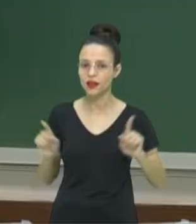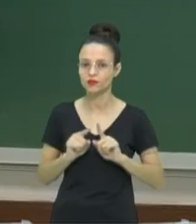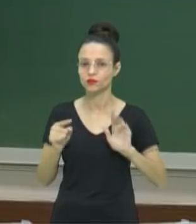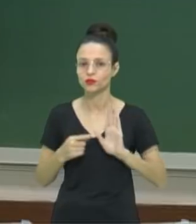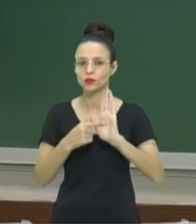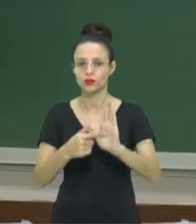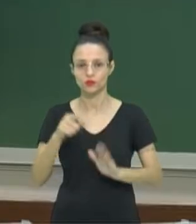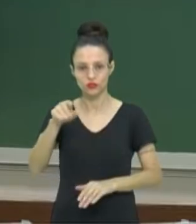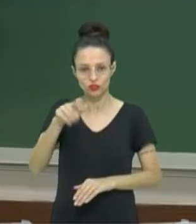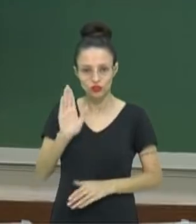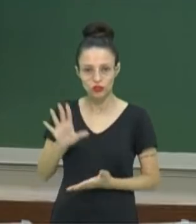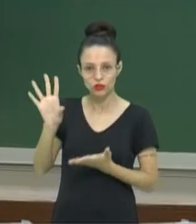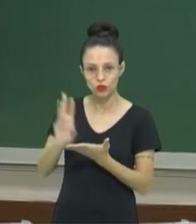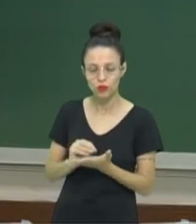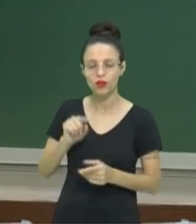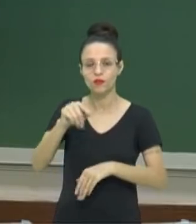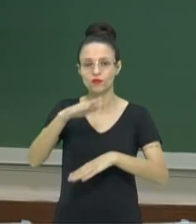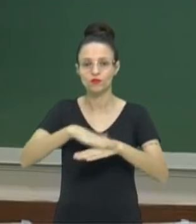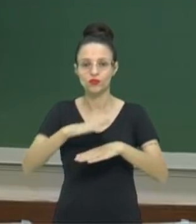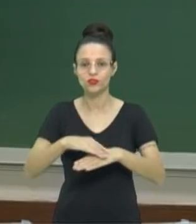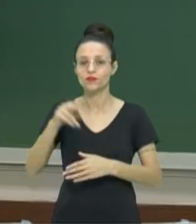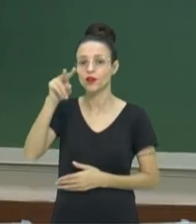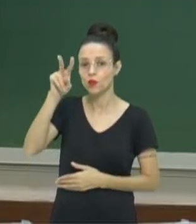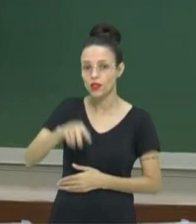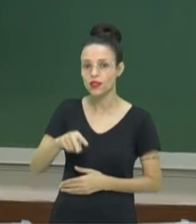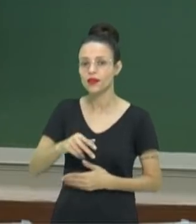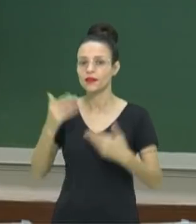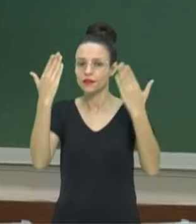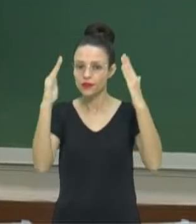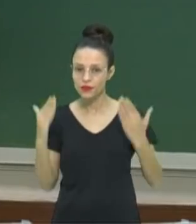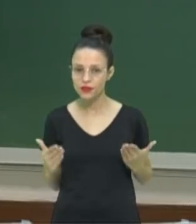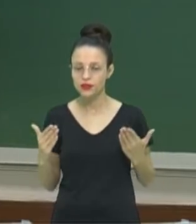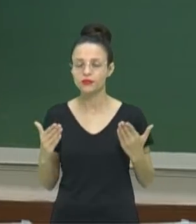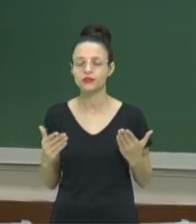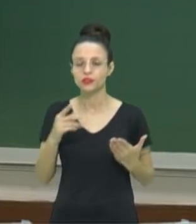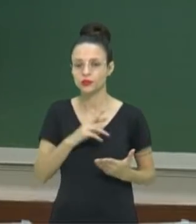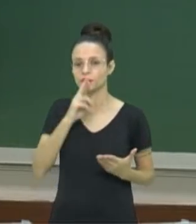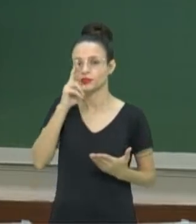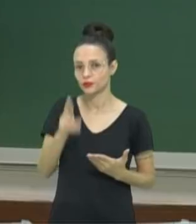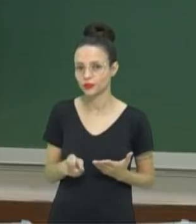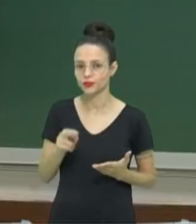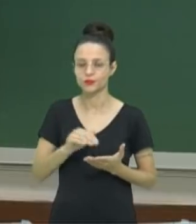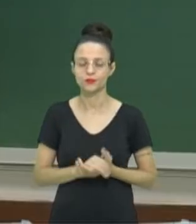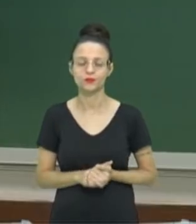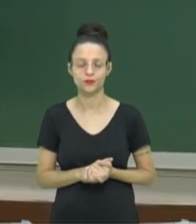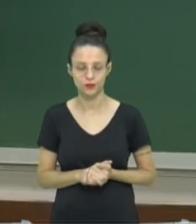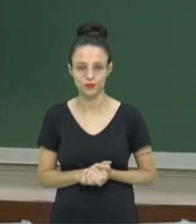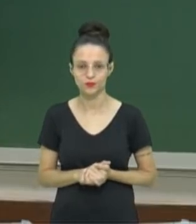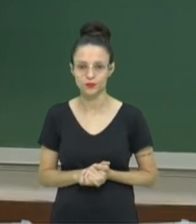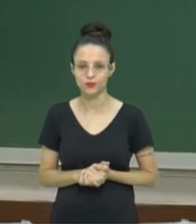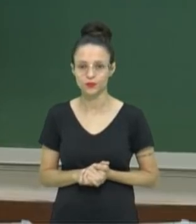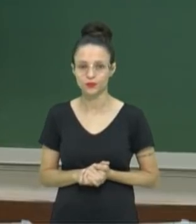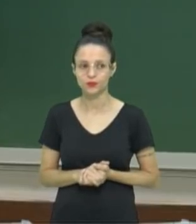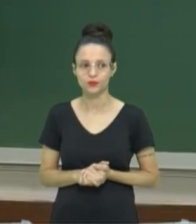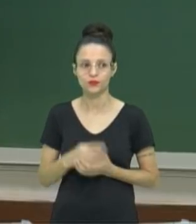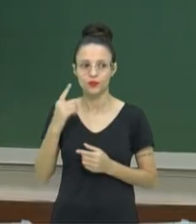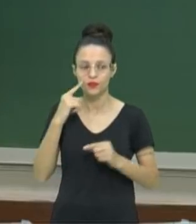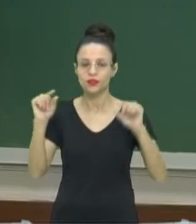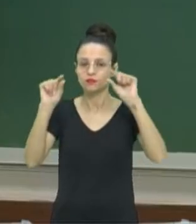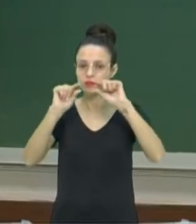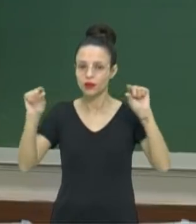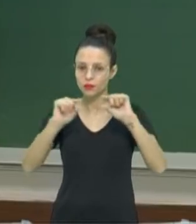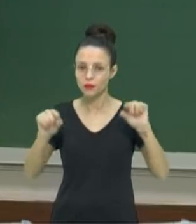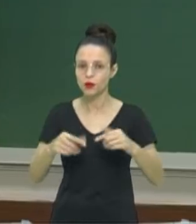vocês copiaram aí vocês vão fazendo a leitura, vão analisando os gráficos lá e vão respondendo as afirmativas que